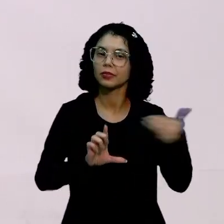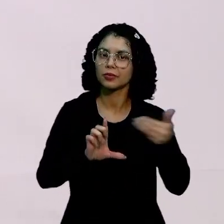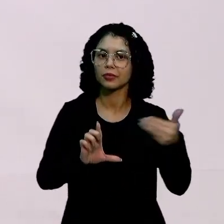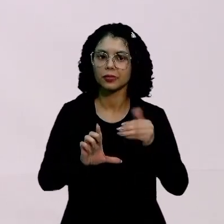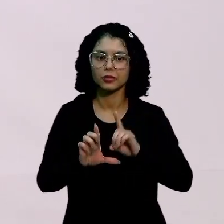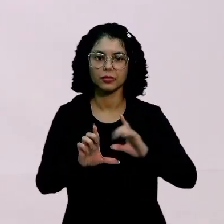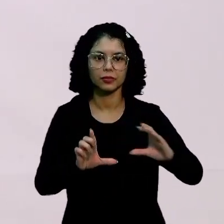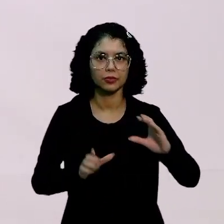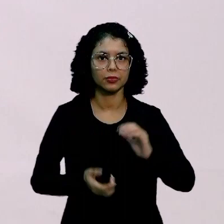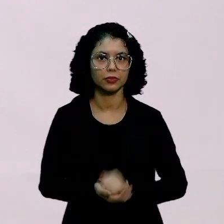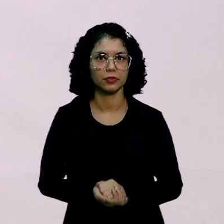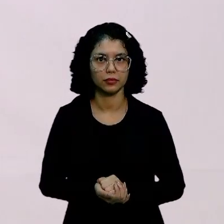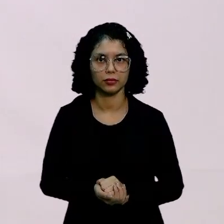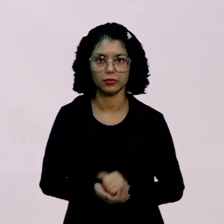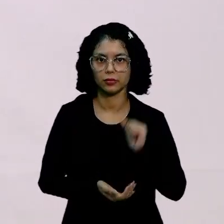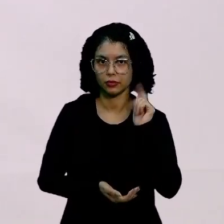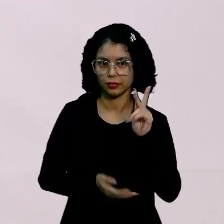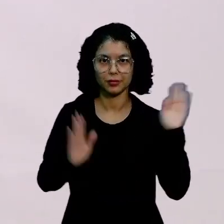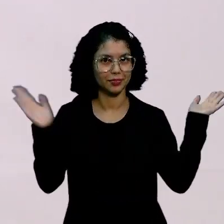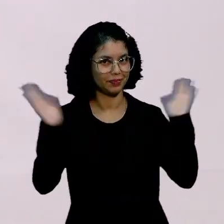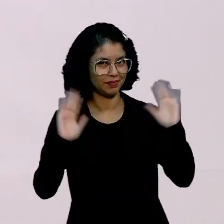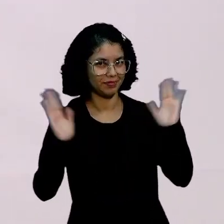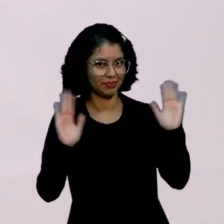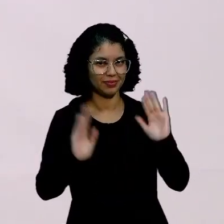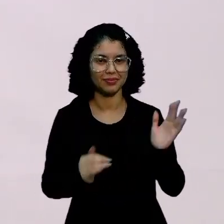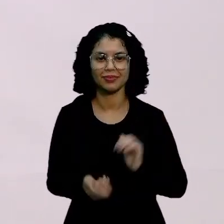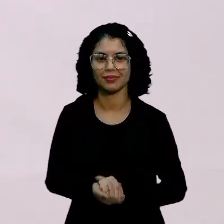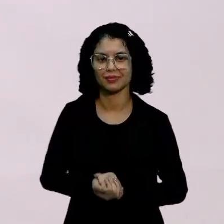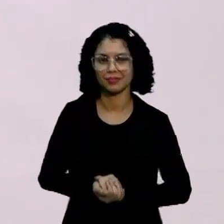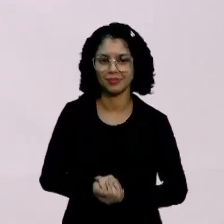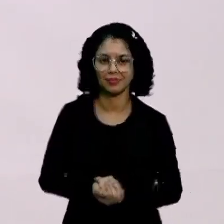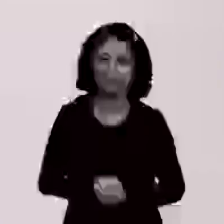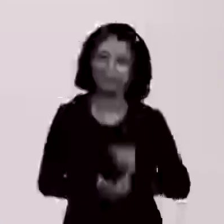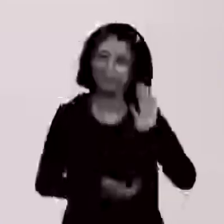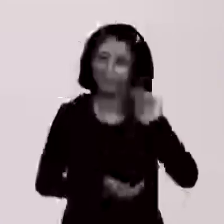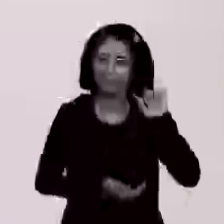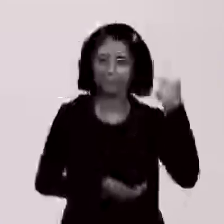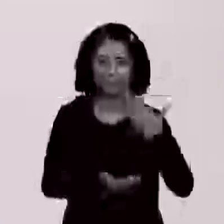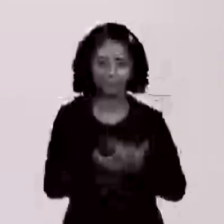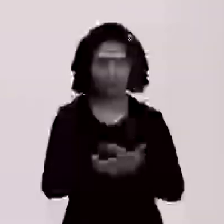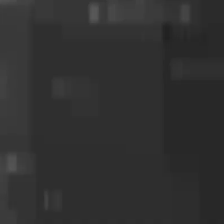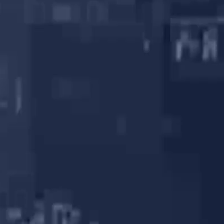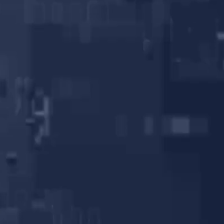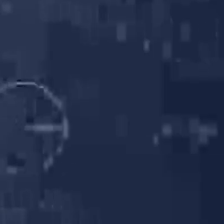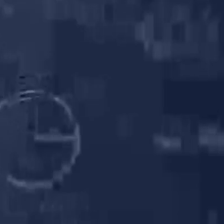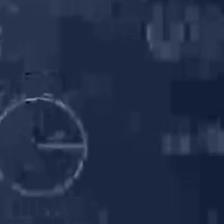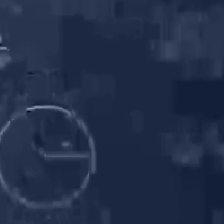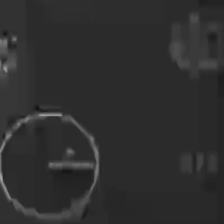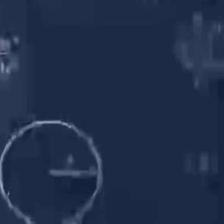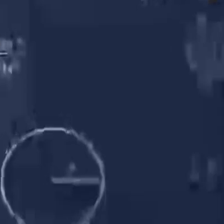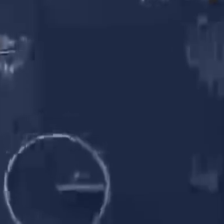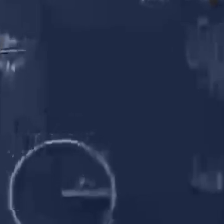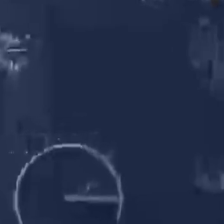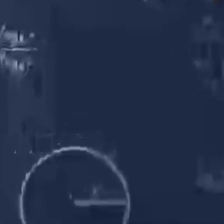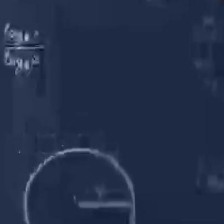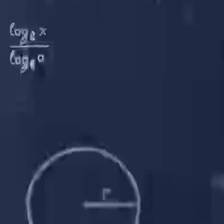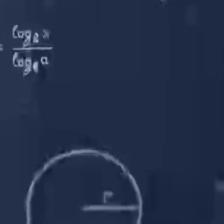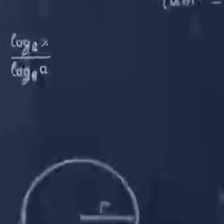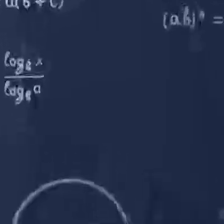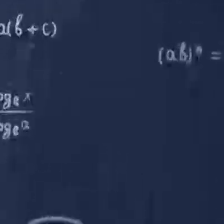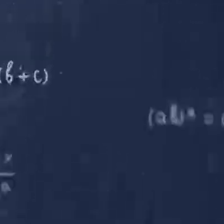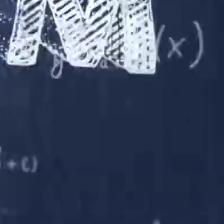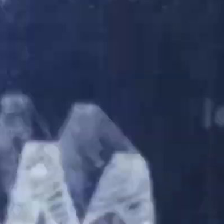plataforma Eduque, ok? Bye bye, see you next class. Tchau, tchau, até a próxima aula.